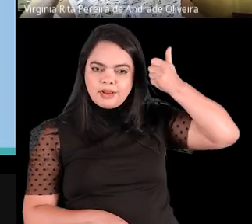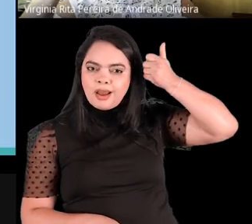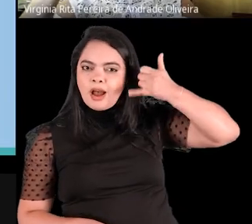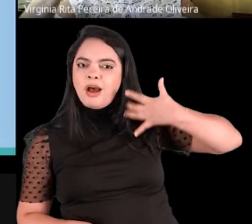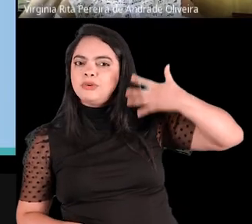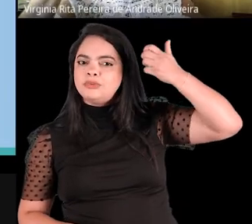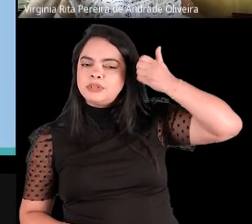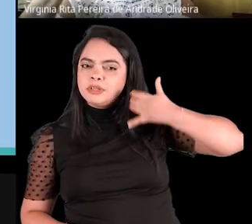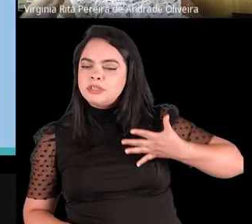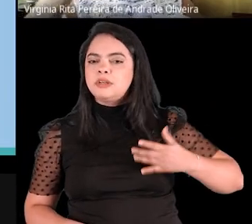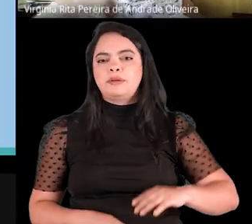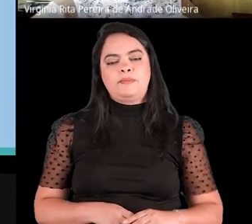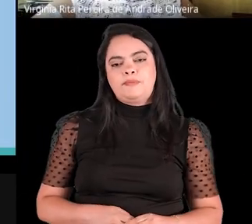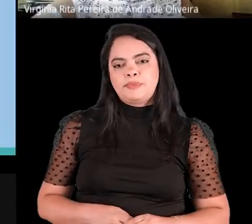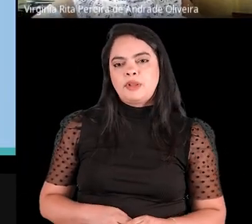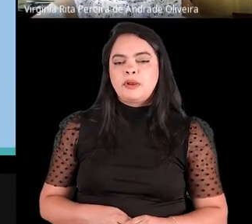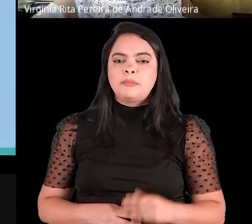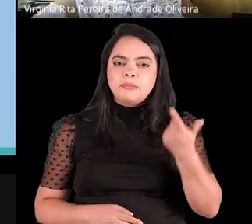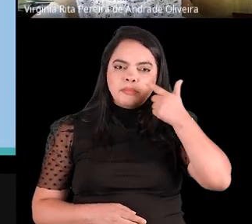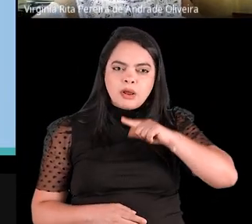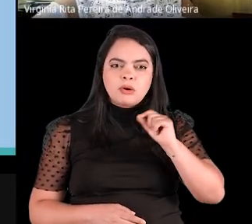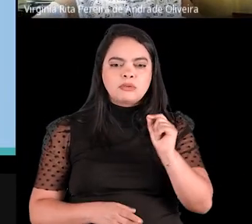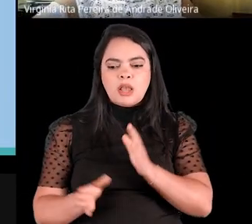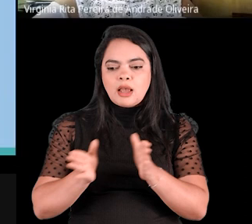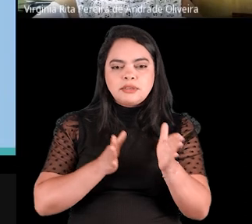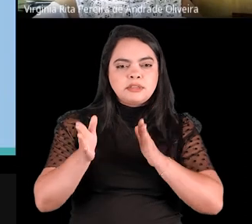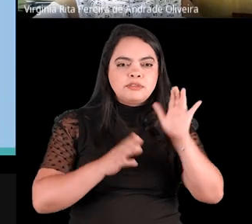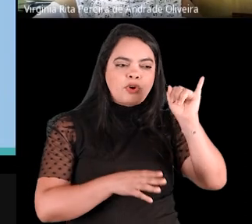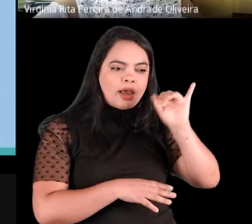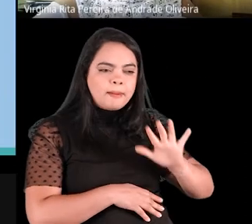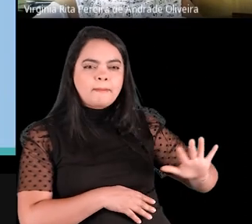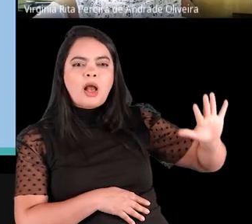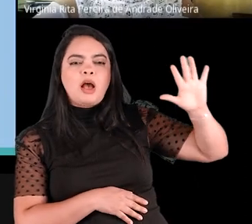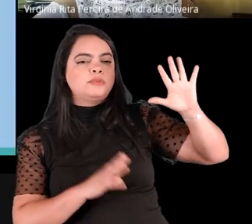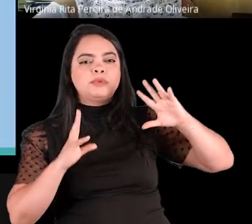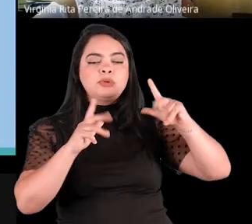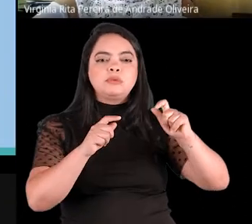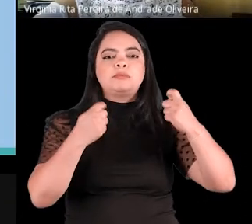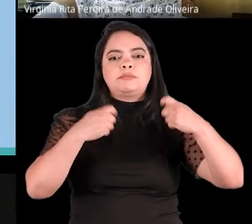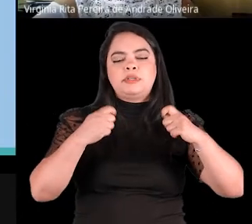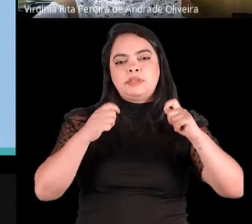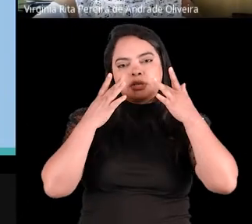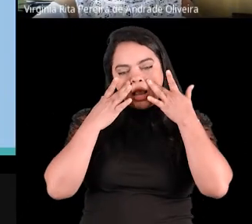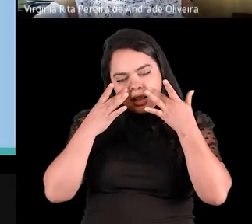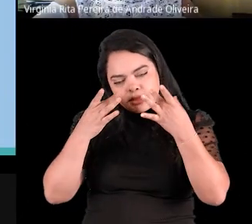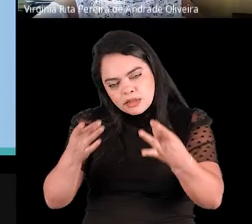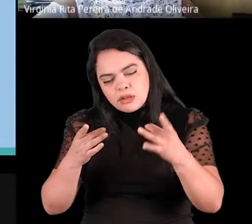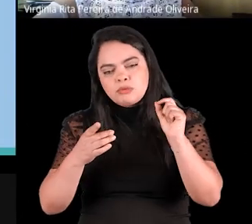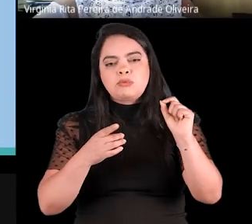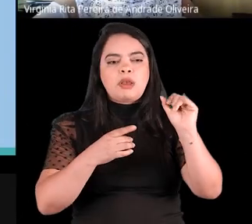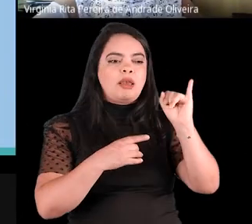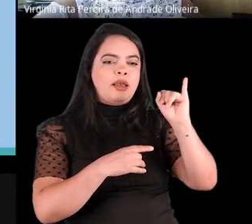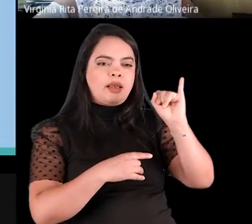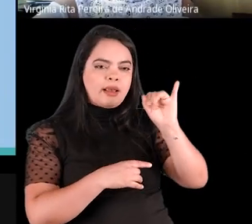Então, para que o material audiovisual seja acessível a todos, é importante estarmos atentos à descrição das imagens.